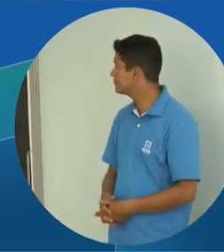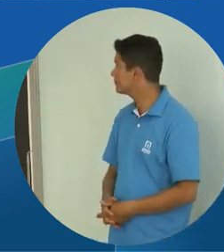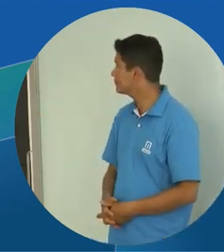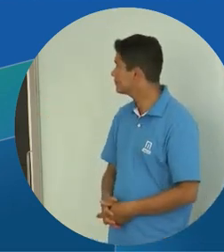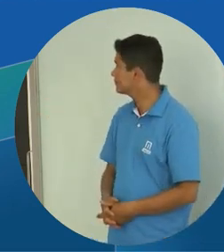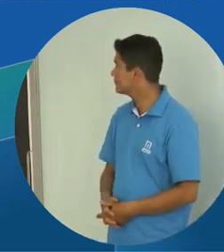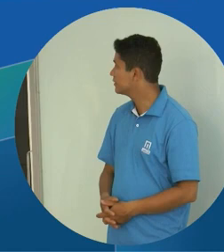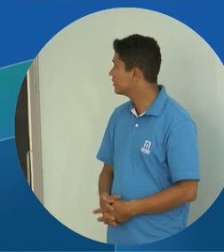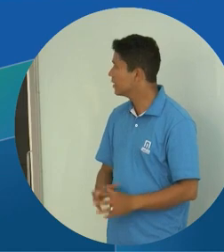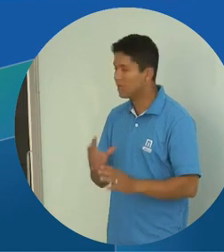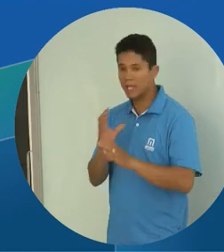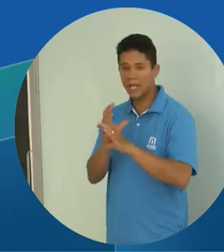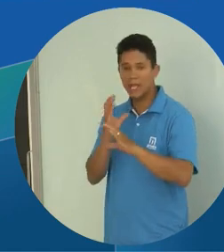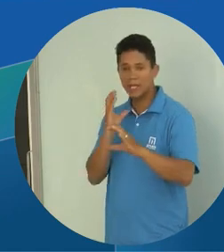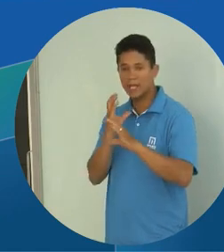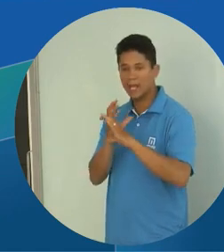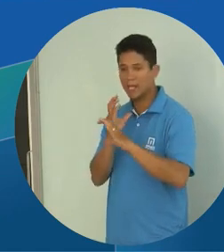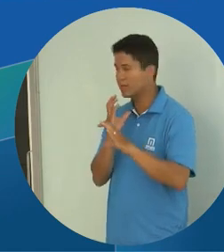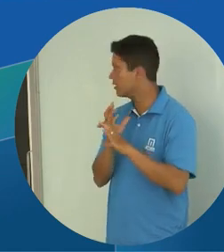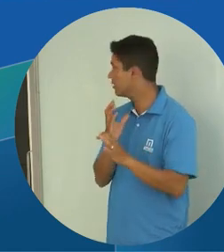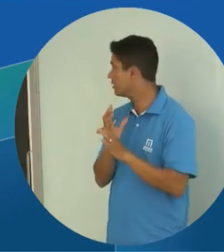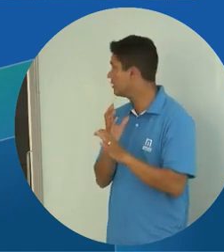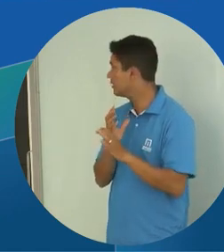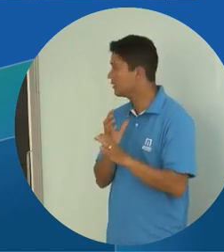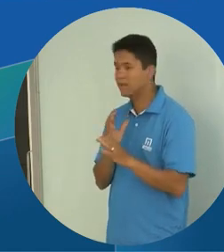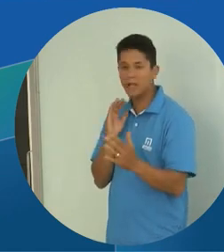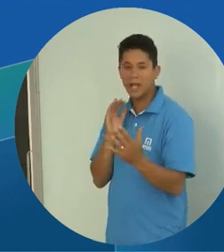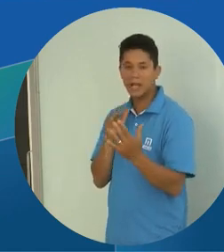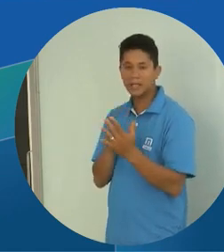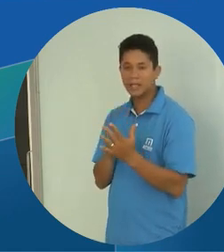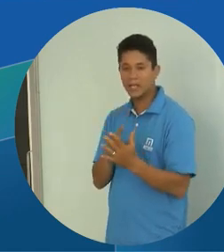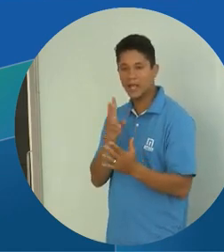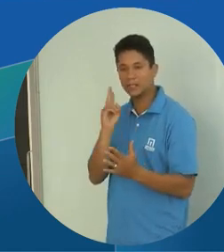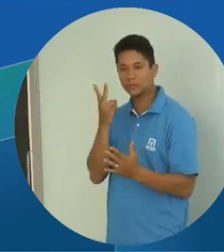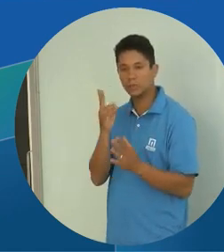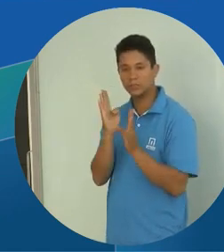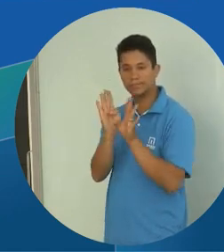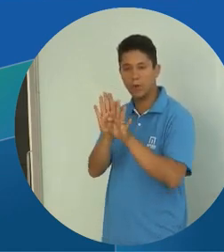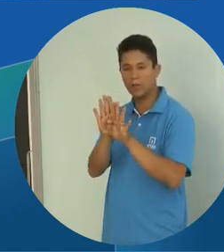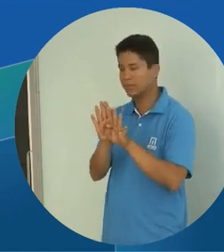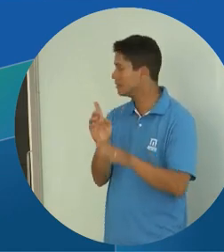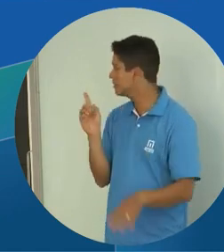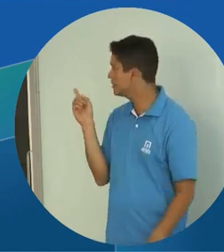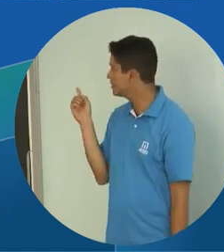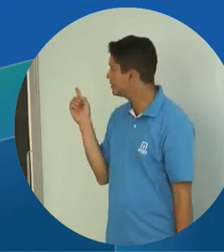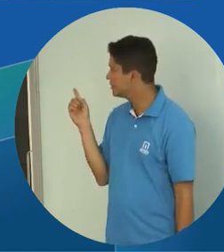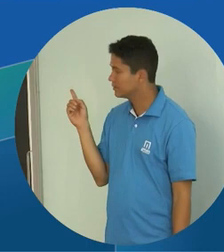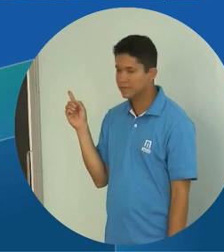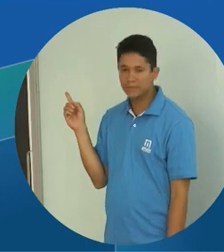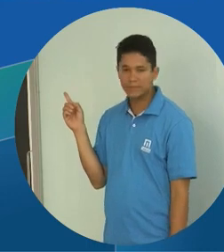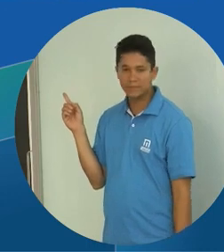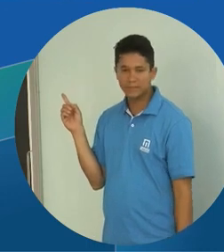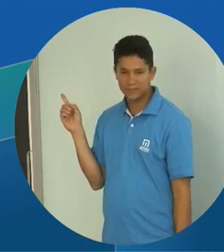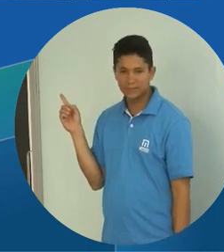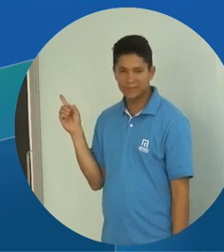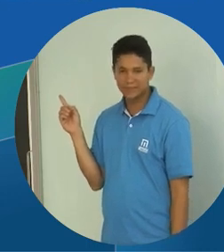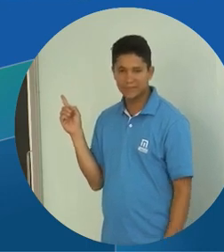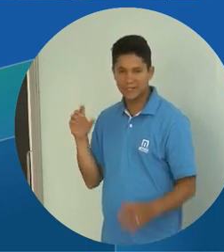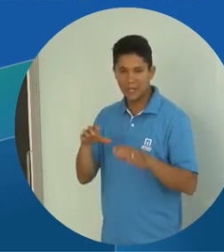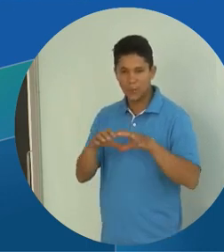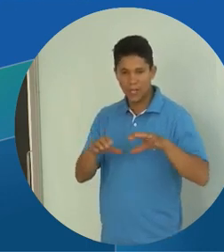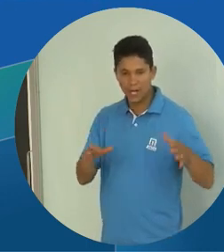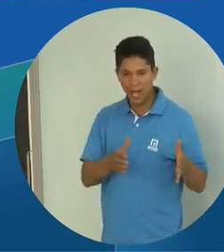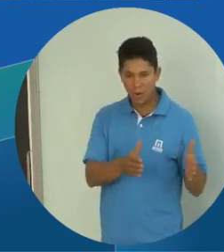a galeria que a água leva até as duas portas aqui que levam até o tubo para geração